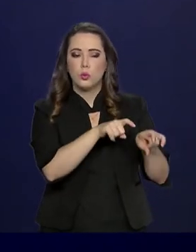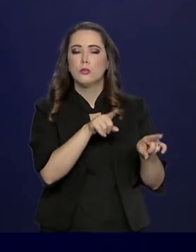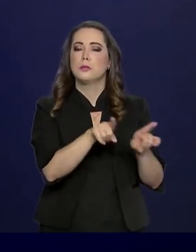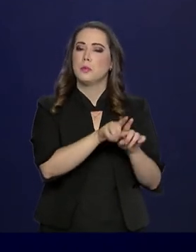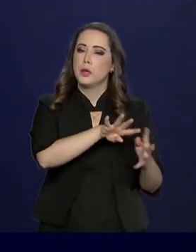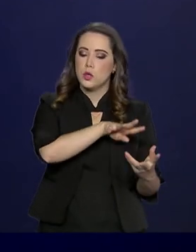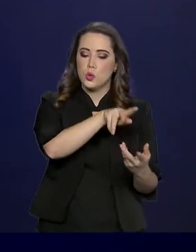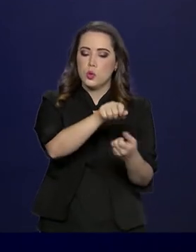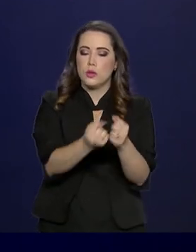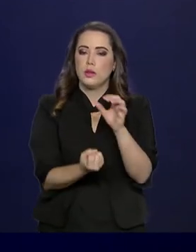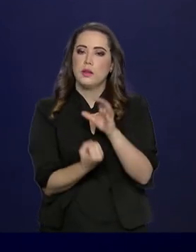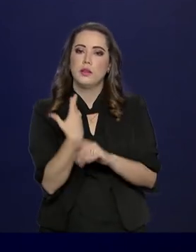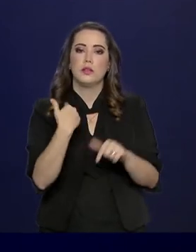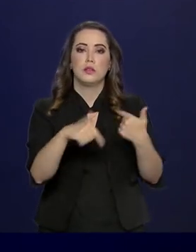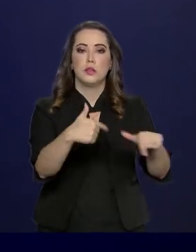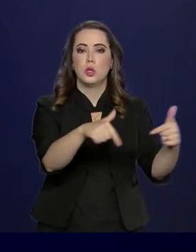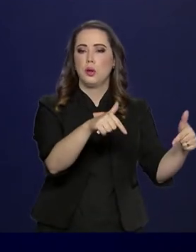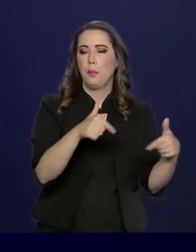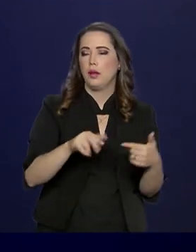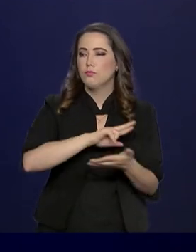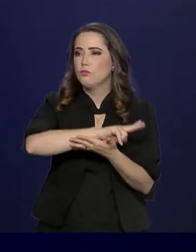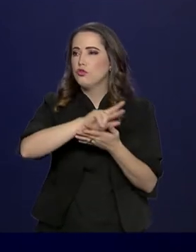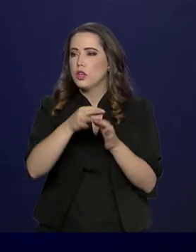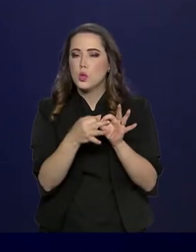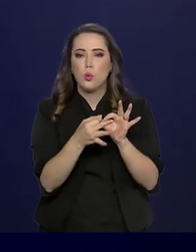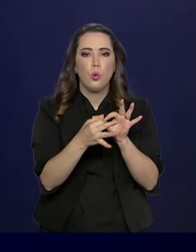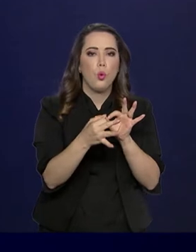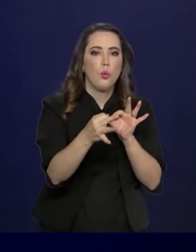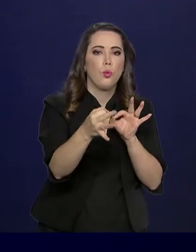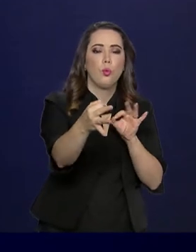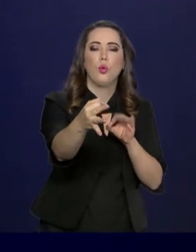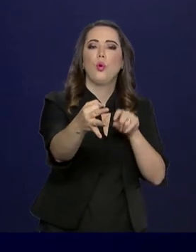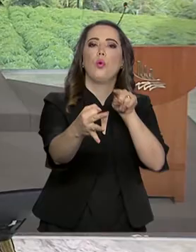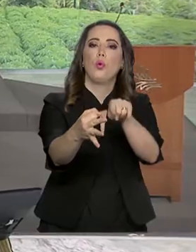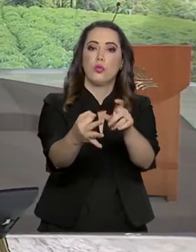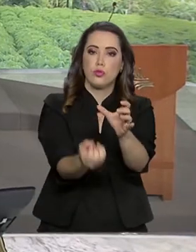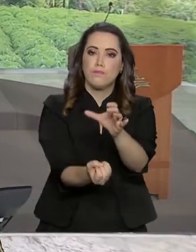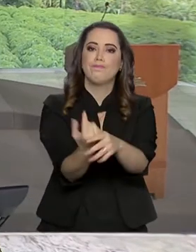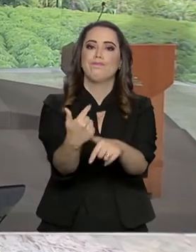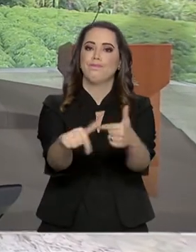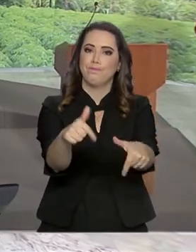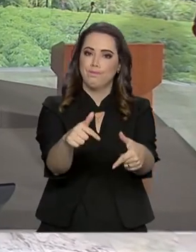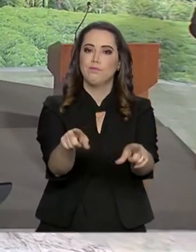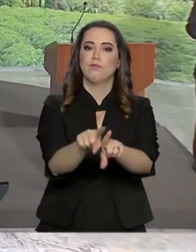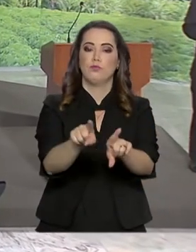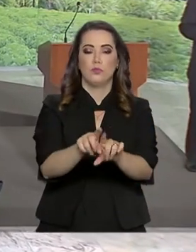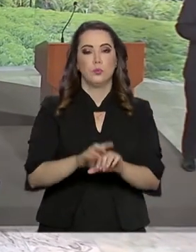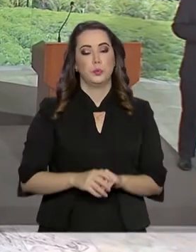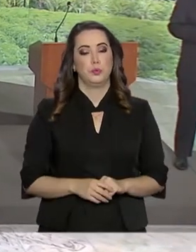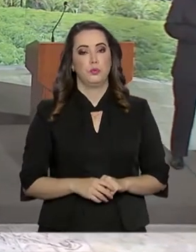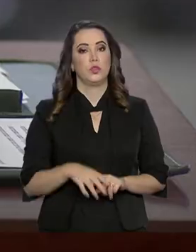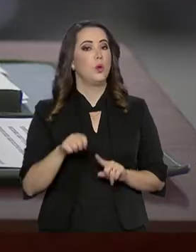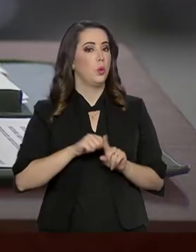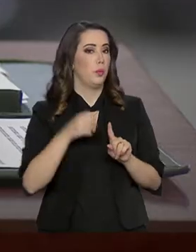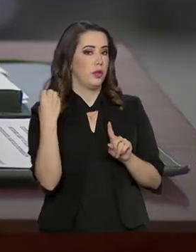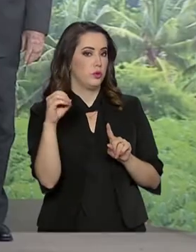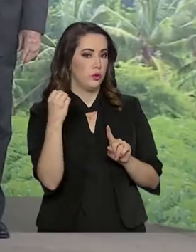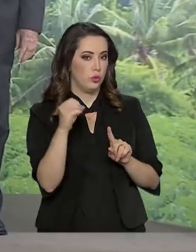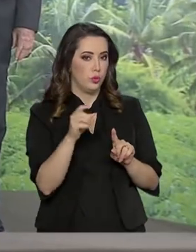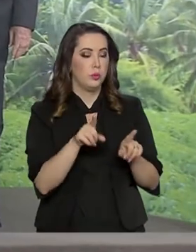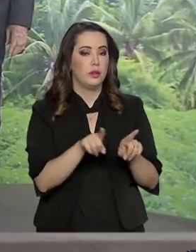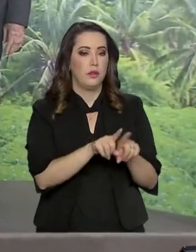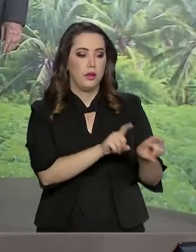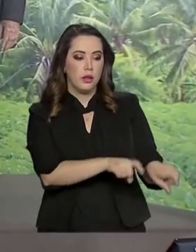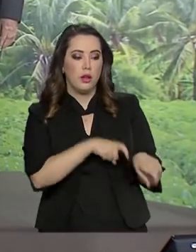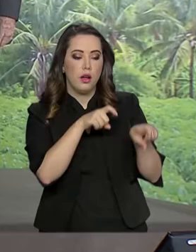ela gera emprego nos mais remotos rincões desse país. Em outubro, o governo lançou o AgroNordeste,